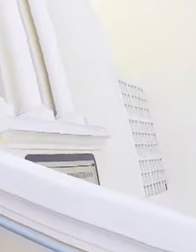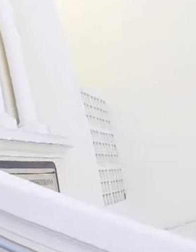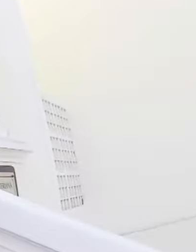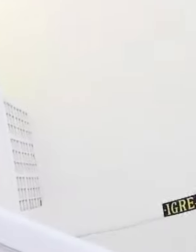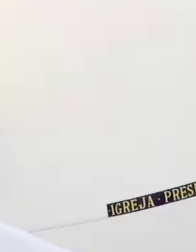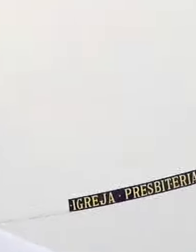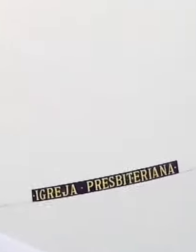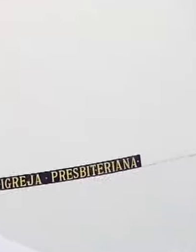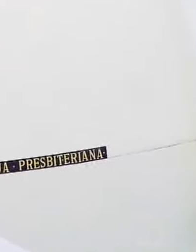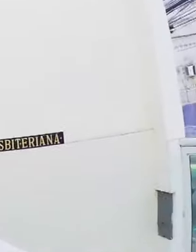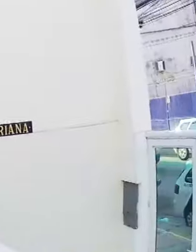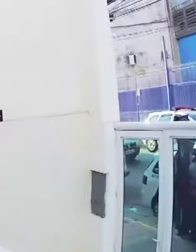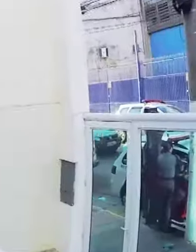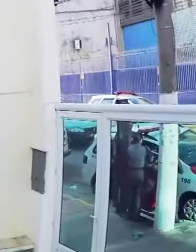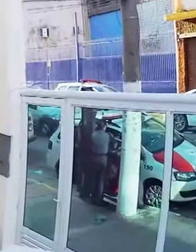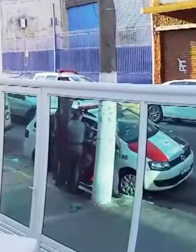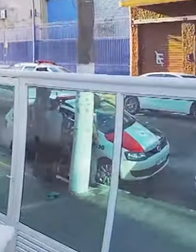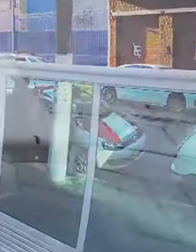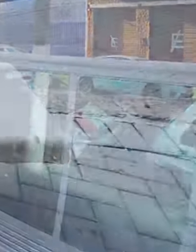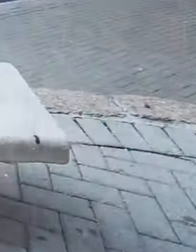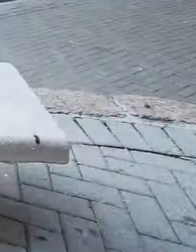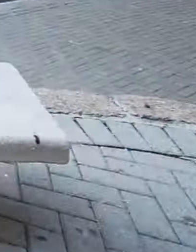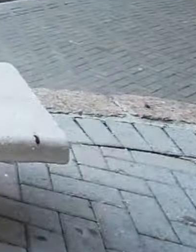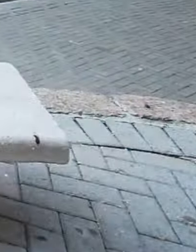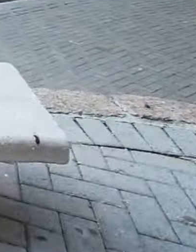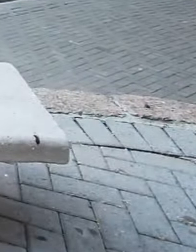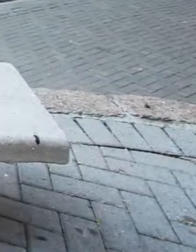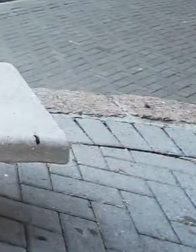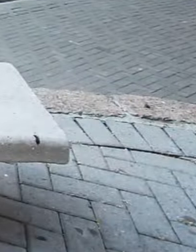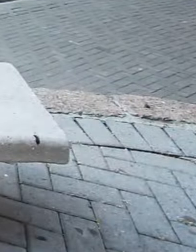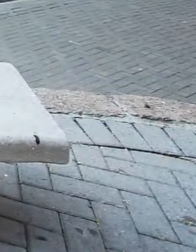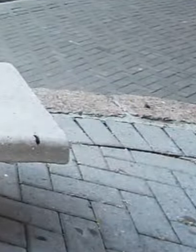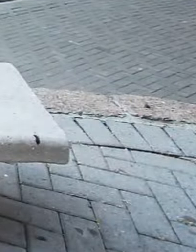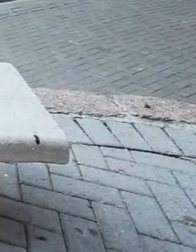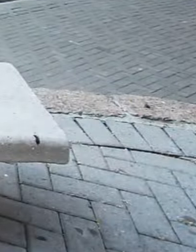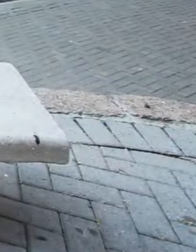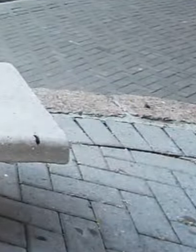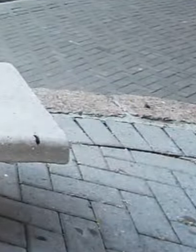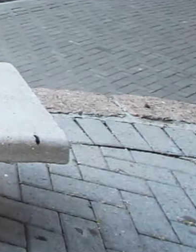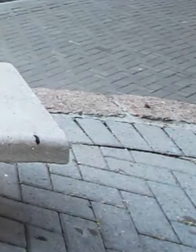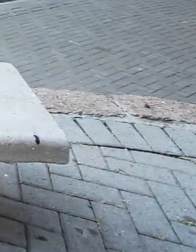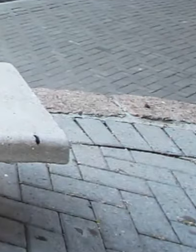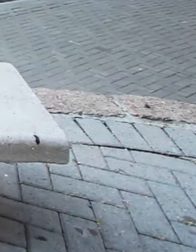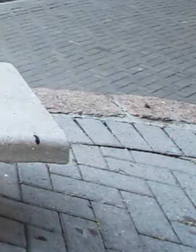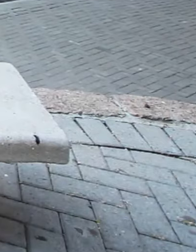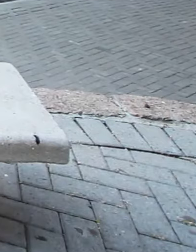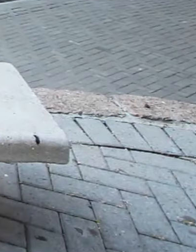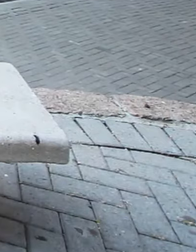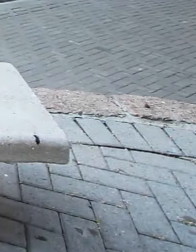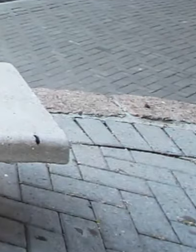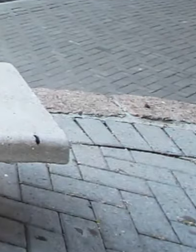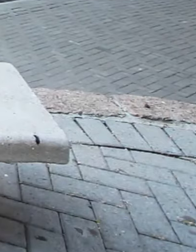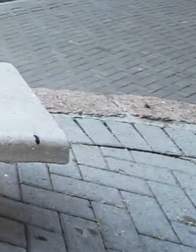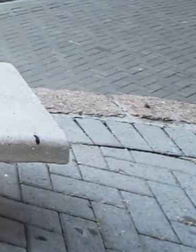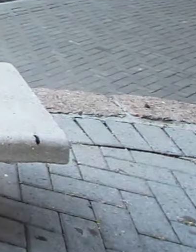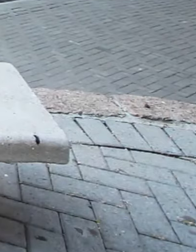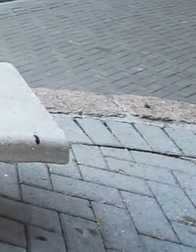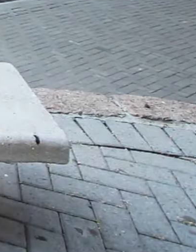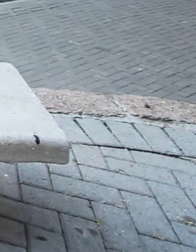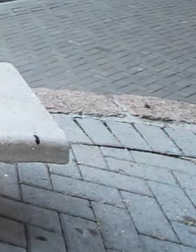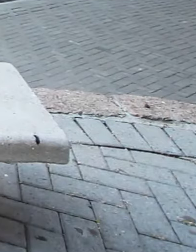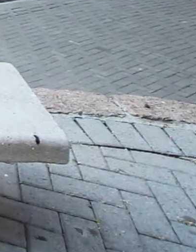fé e de cidadania onde quer que esteja. Daquele momento em diante, tudo que eu tenho hoje, tudo que